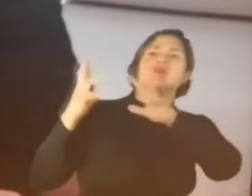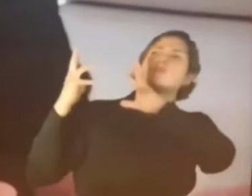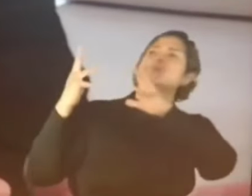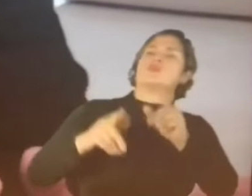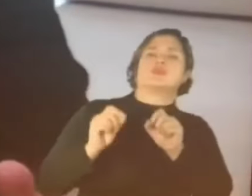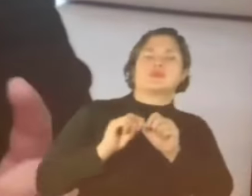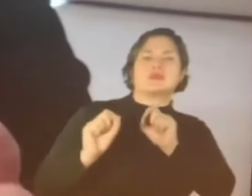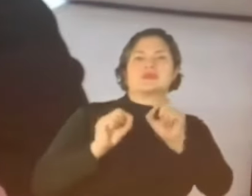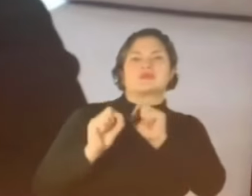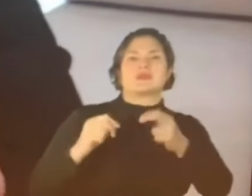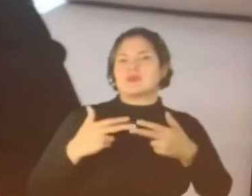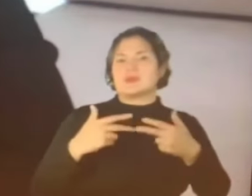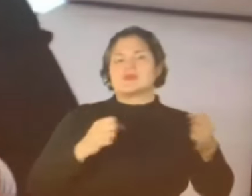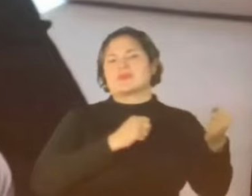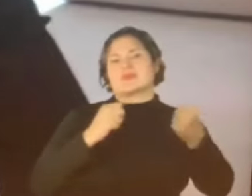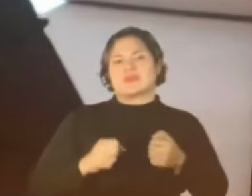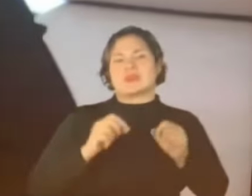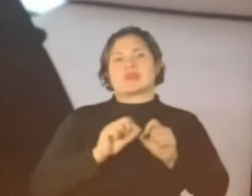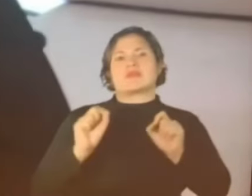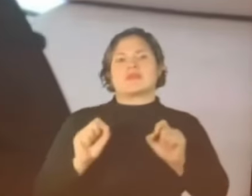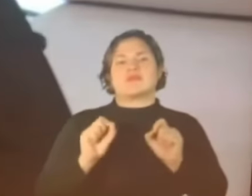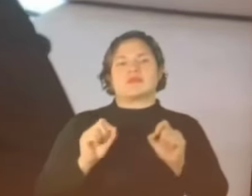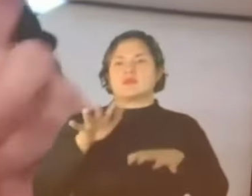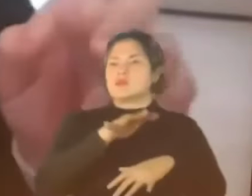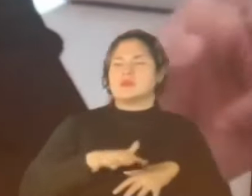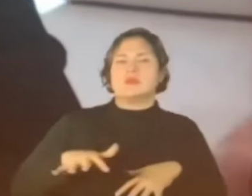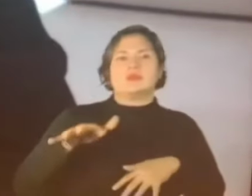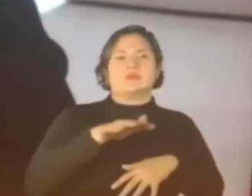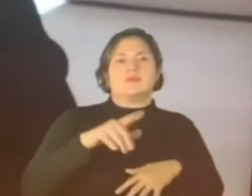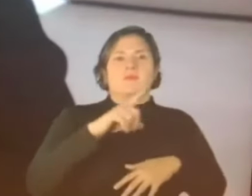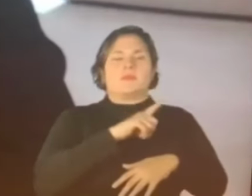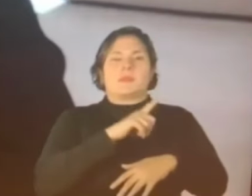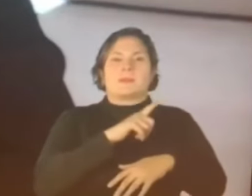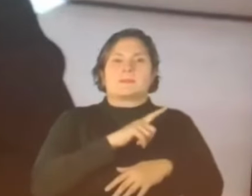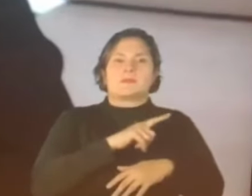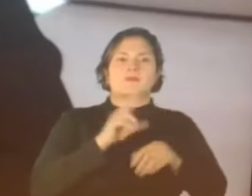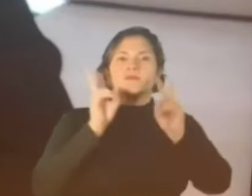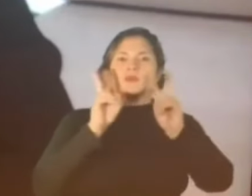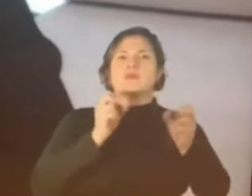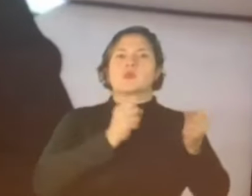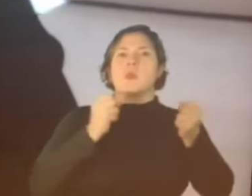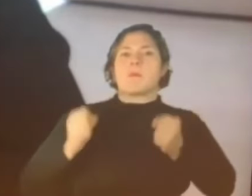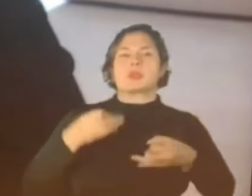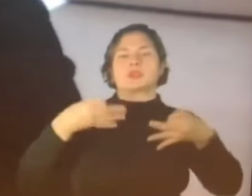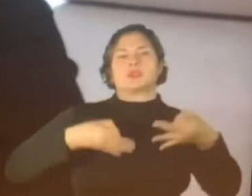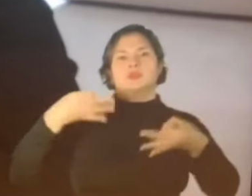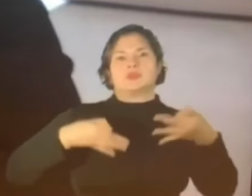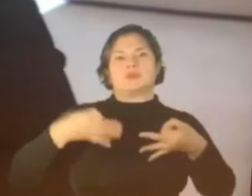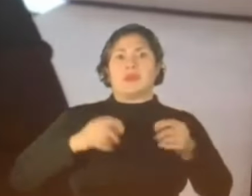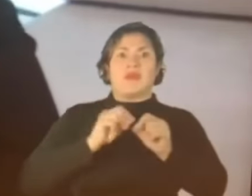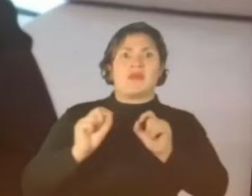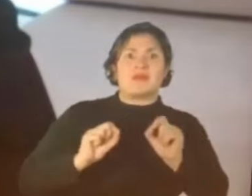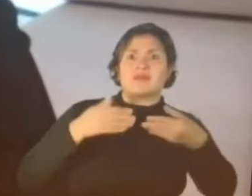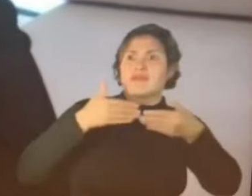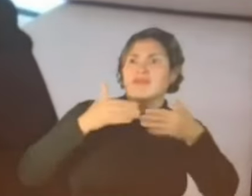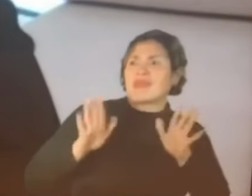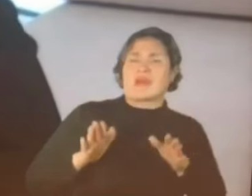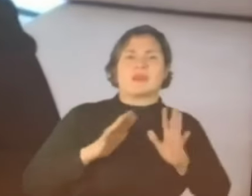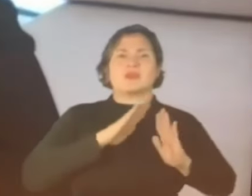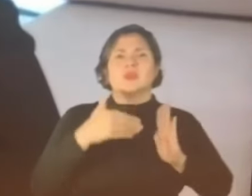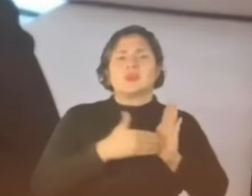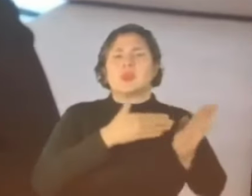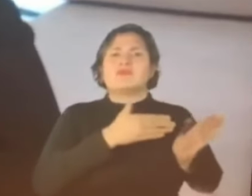estiver no poder, coloca o genuflexo diante de uma esfera do poder judiciário e deixa em aberto o processo